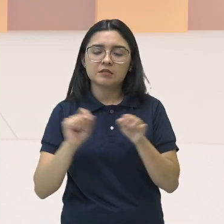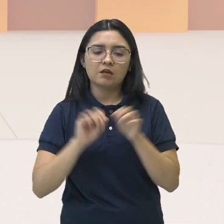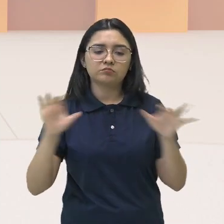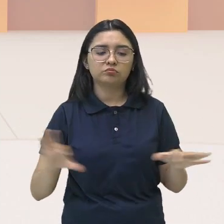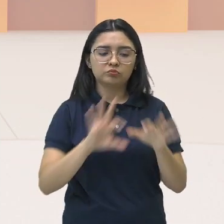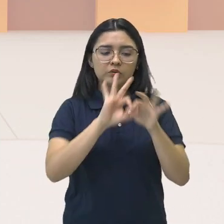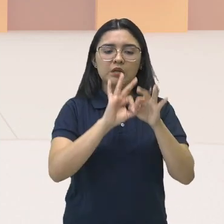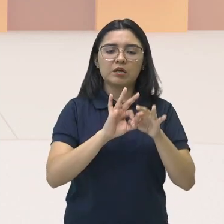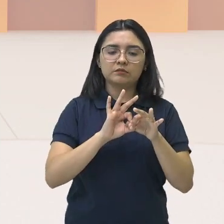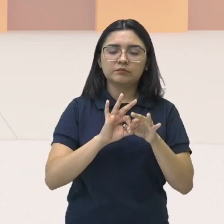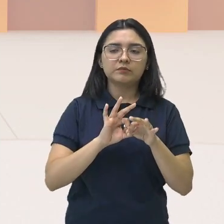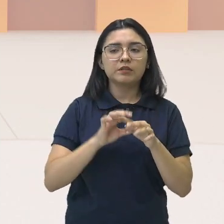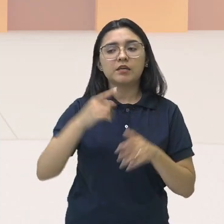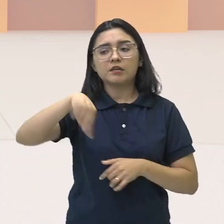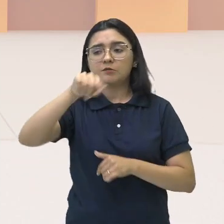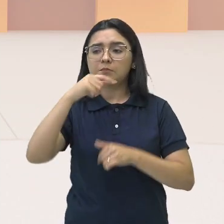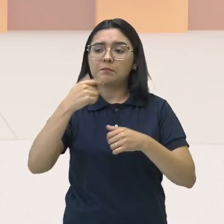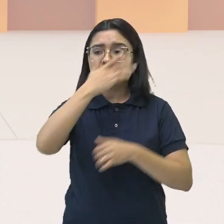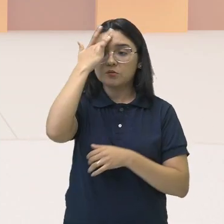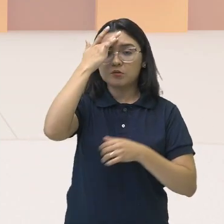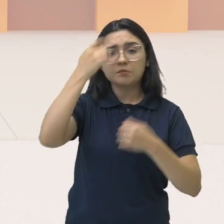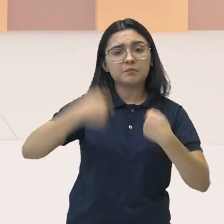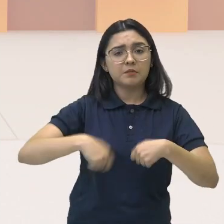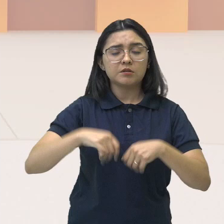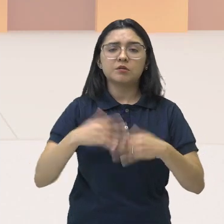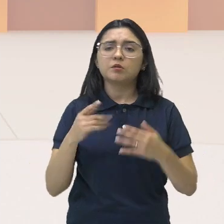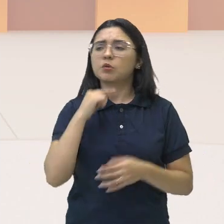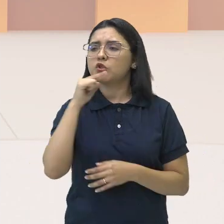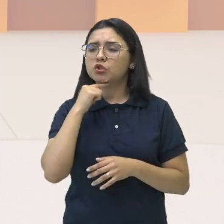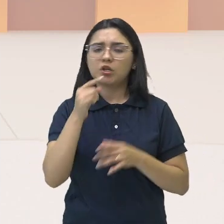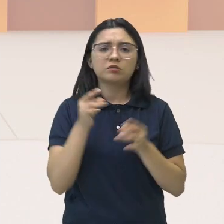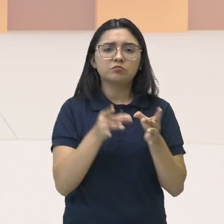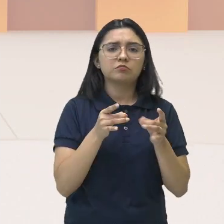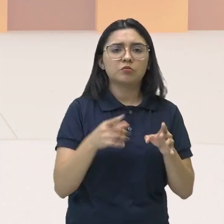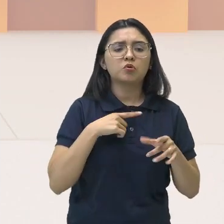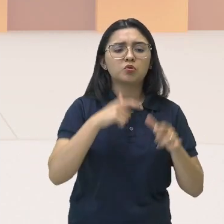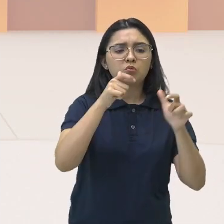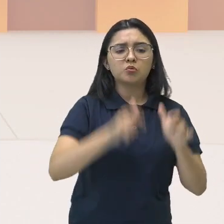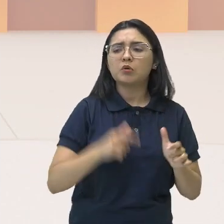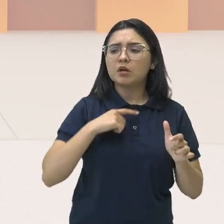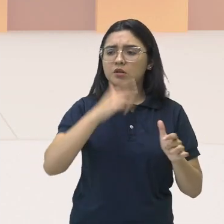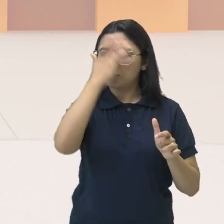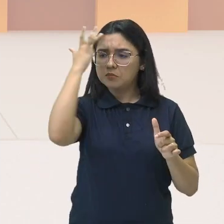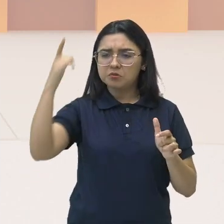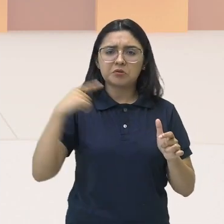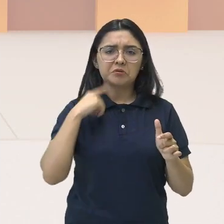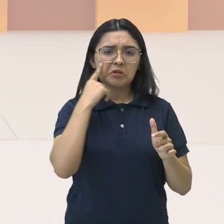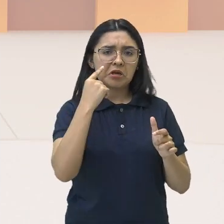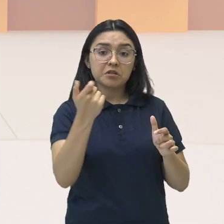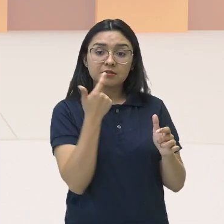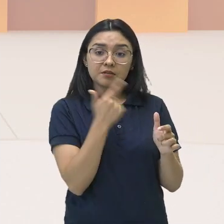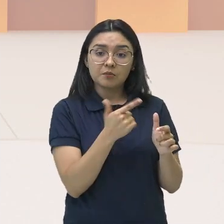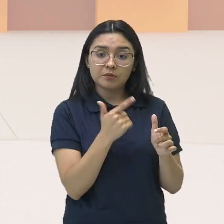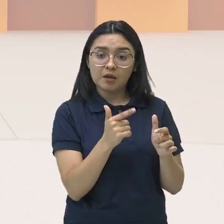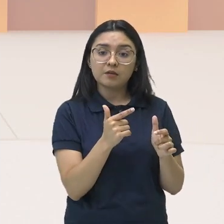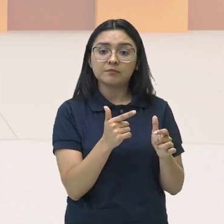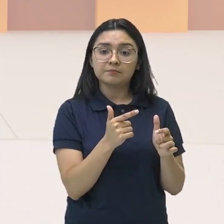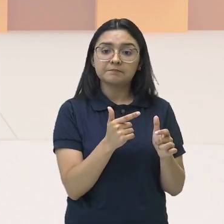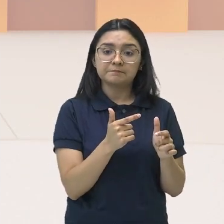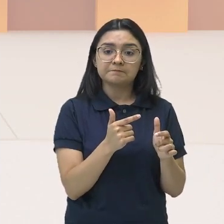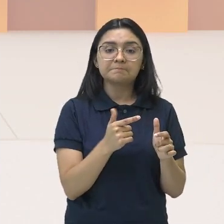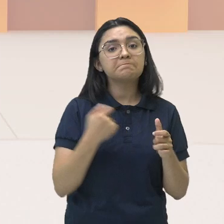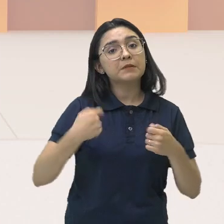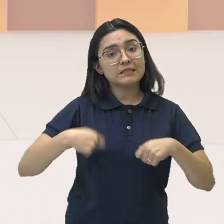adianta, né, colocar ali um comércio num lugar onde ninguém tem interesse naquele comércio ali, né? Então tem que ter esse tipo